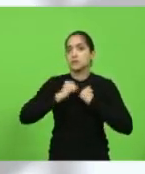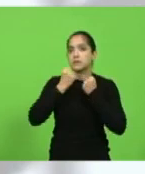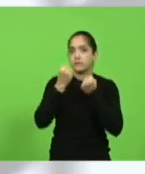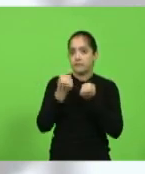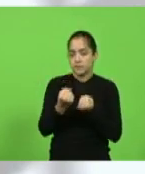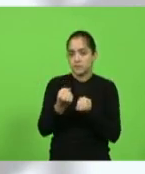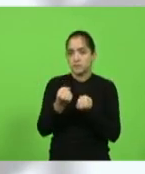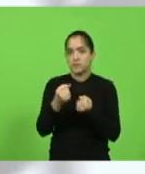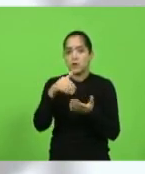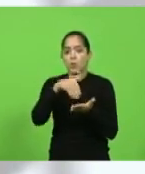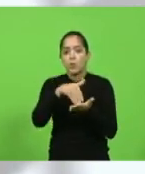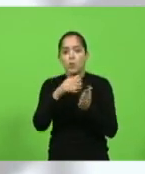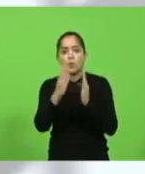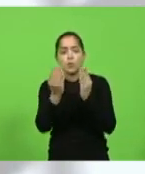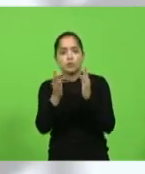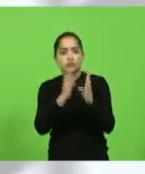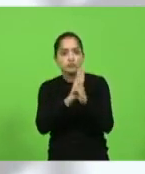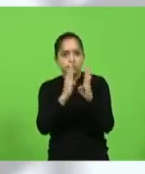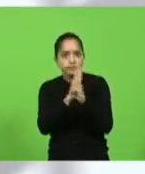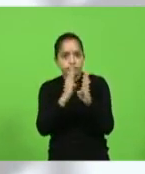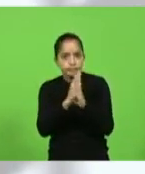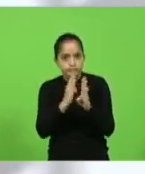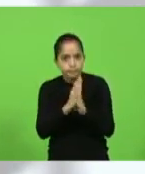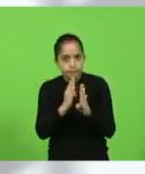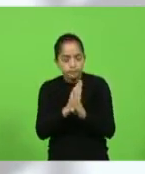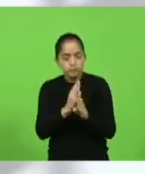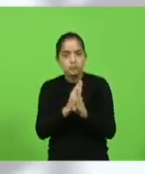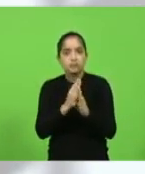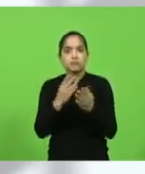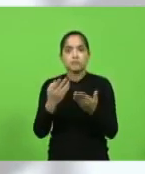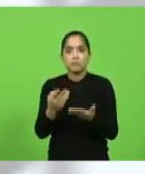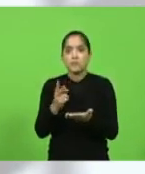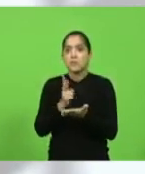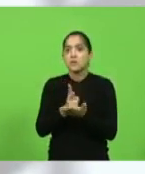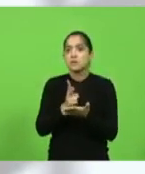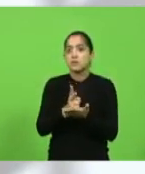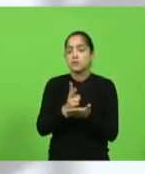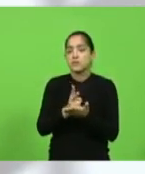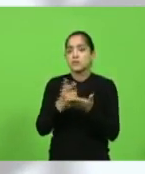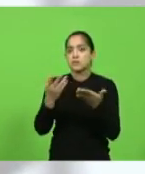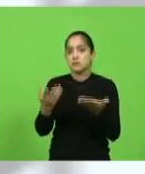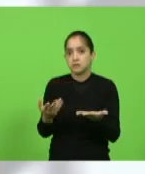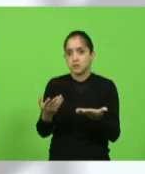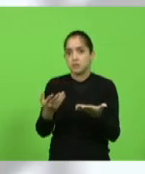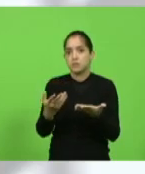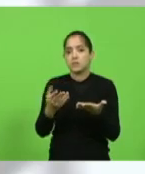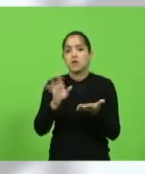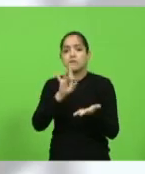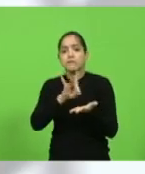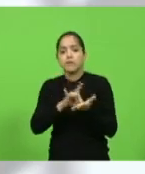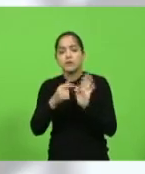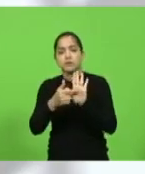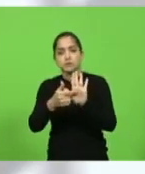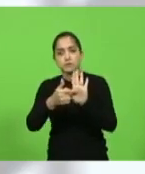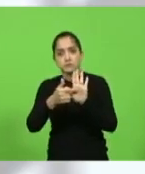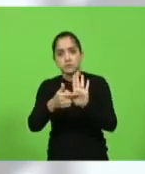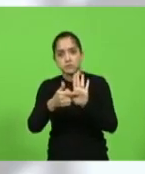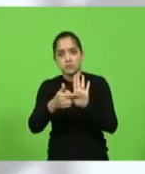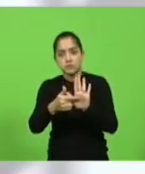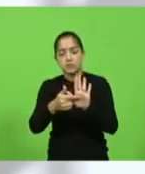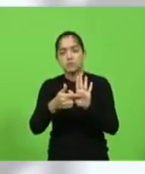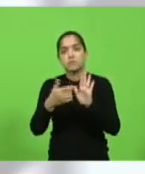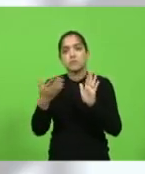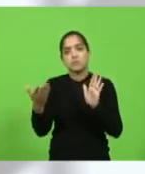análise, estabilizar o processo e, consequentemente, transmudar os fatos que antes gravitavam como indiciários